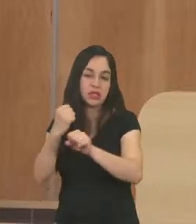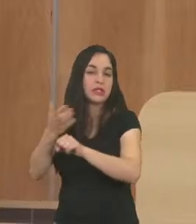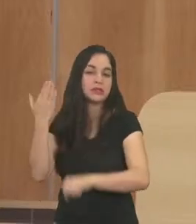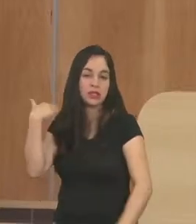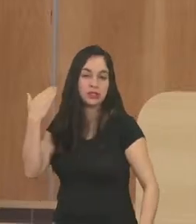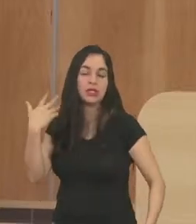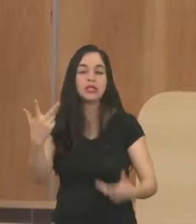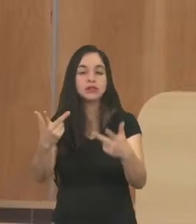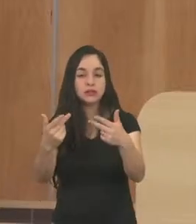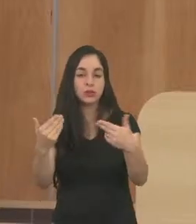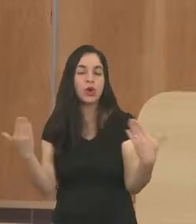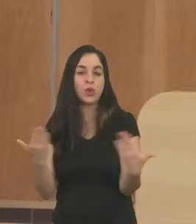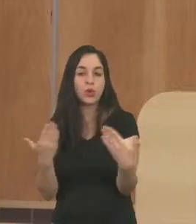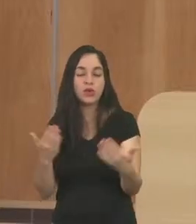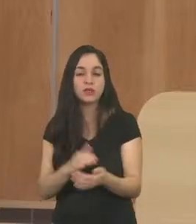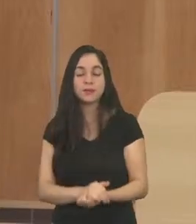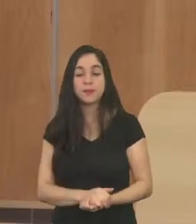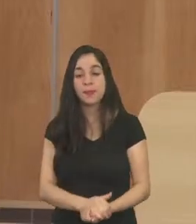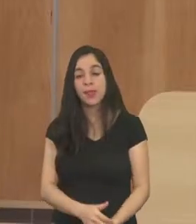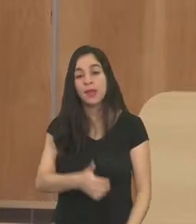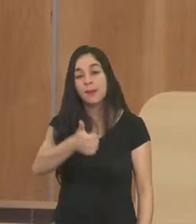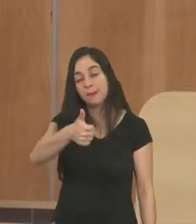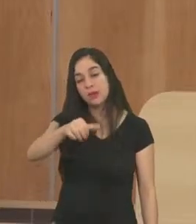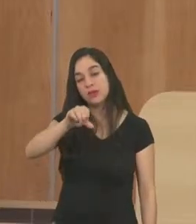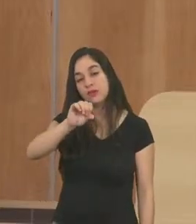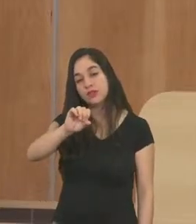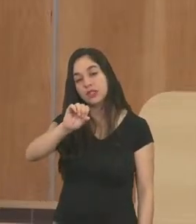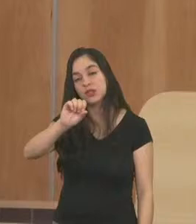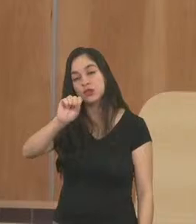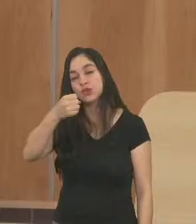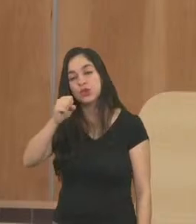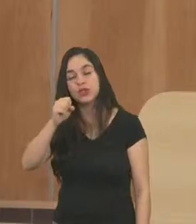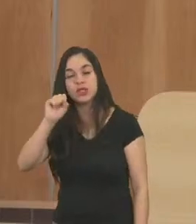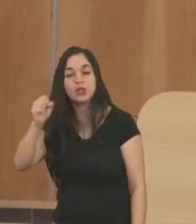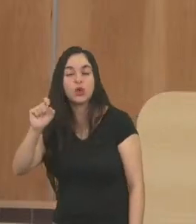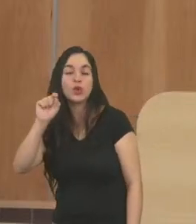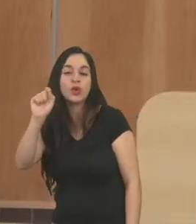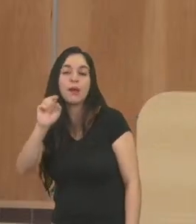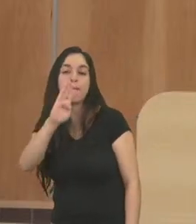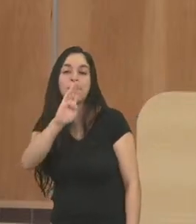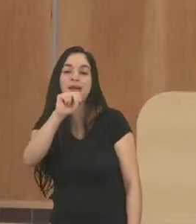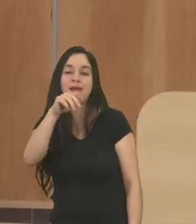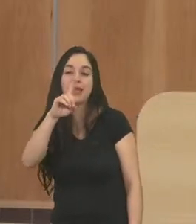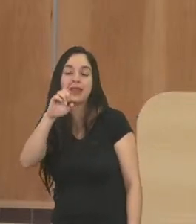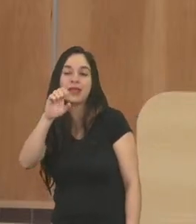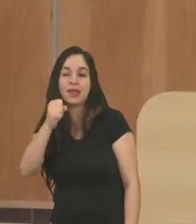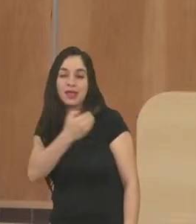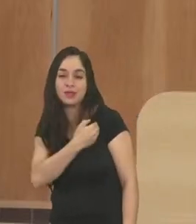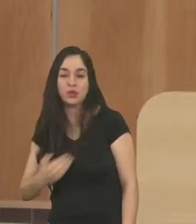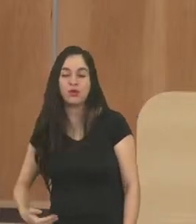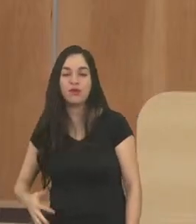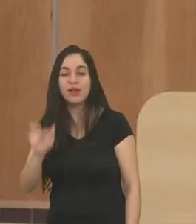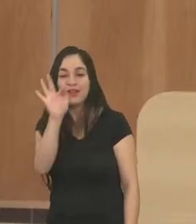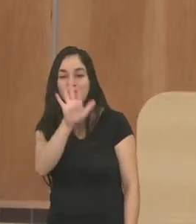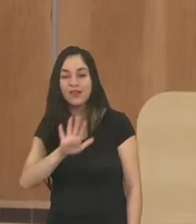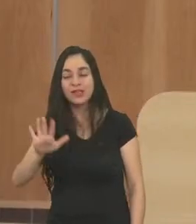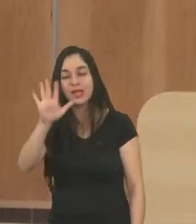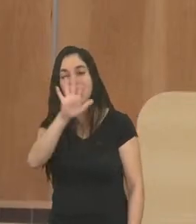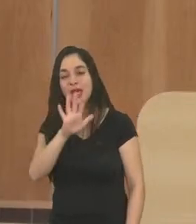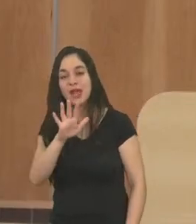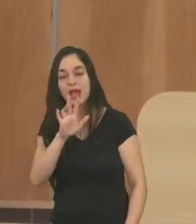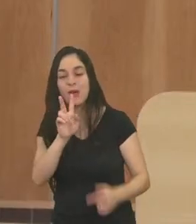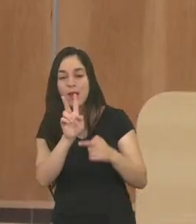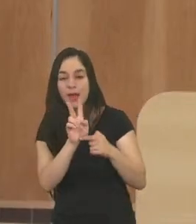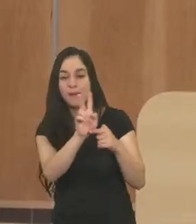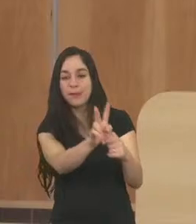O que aconteceu em 1988? O BNDES, através do governo federal, emprestou dinheiro para a empresa para efetuar